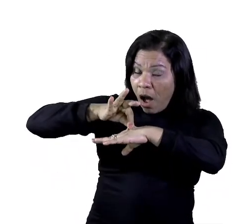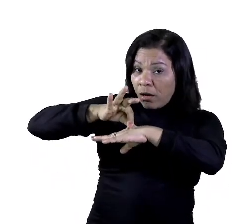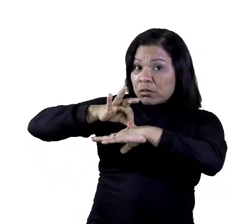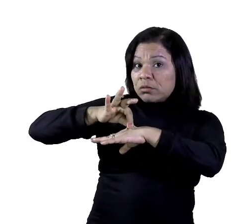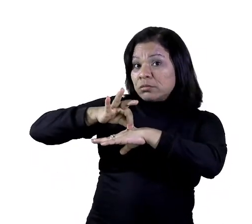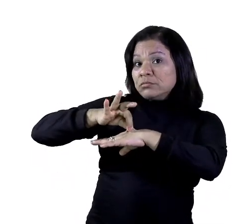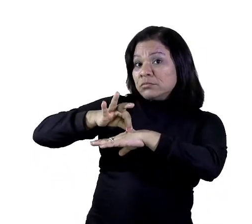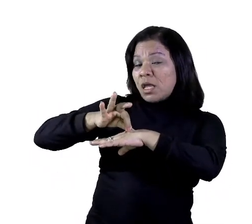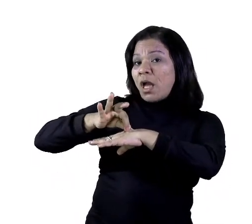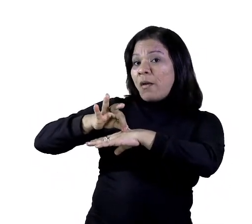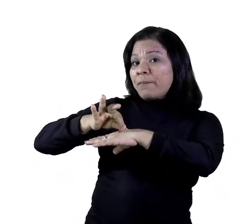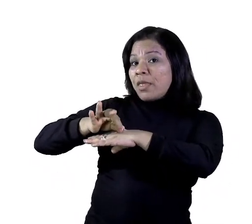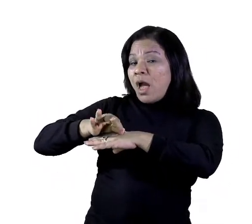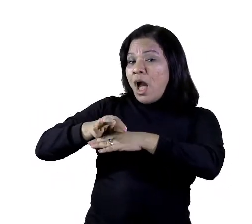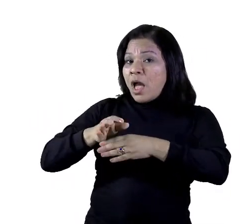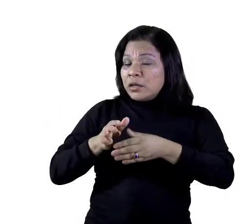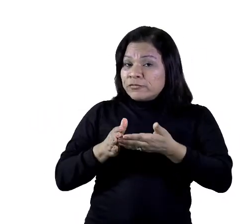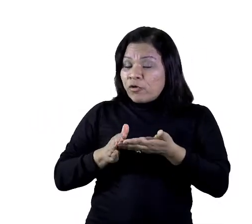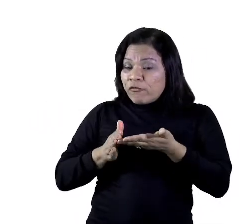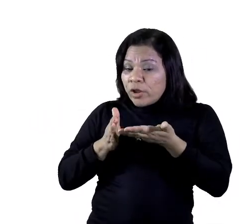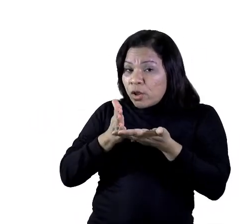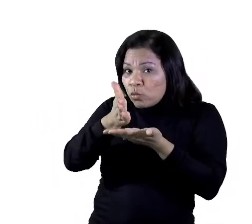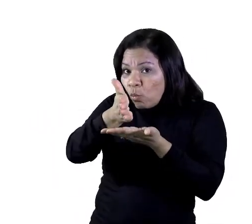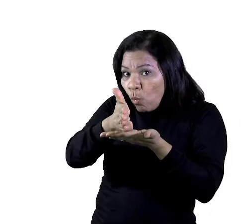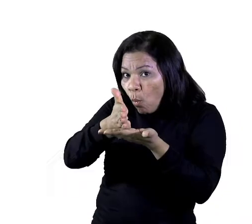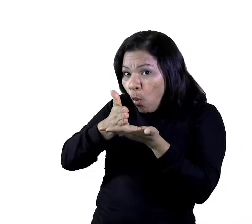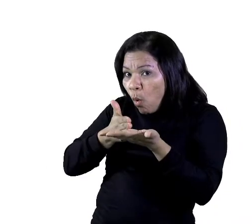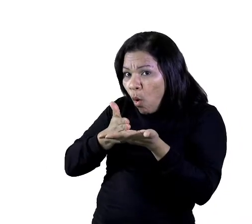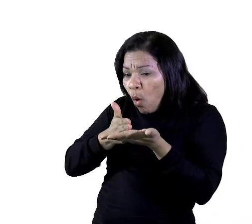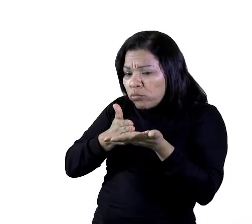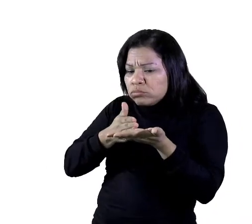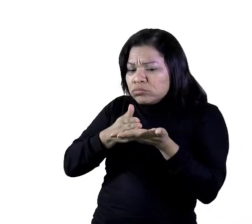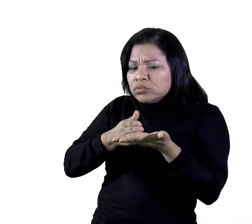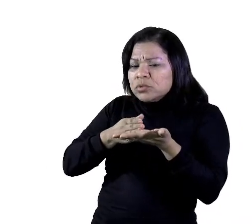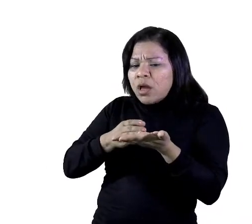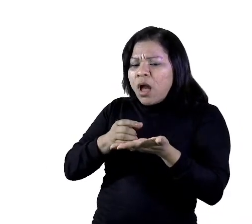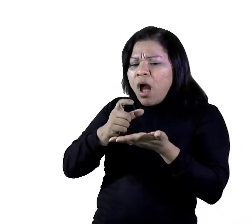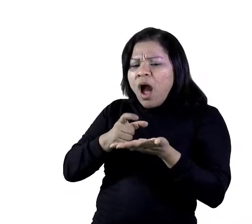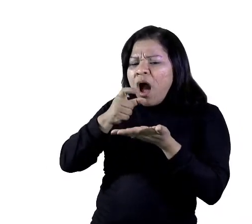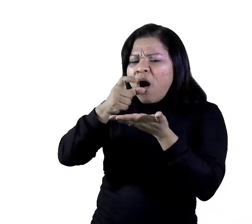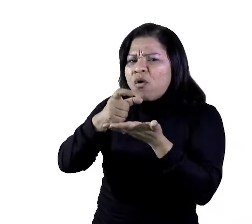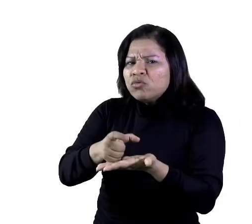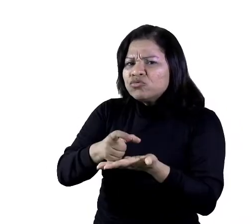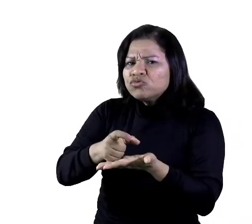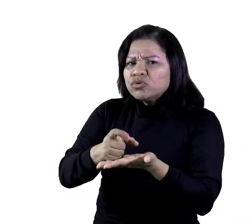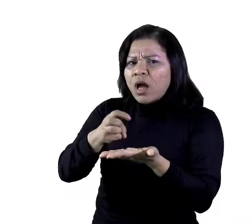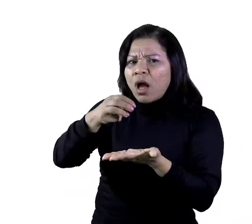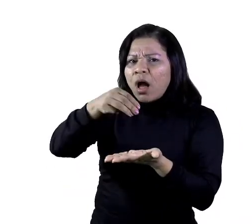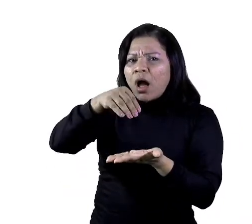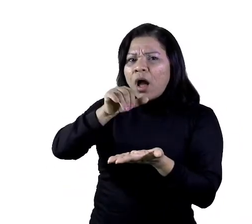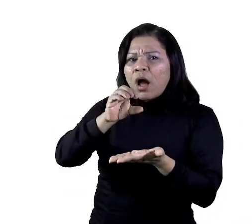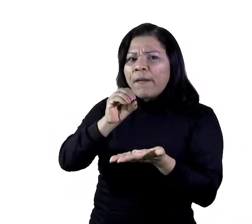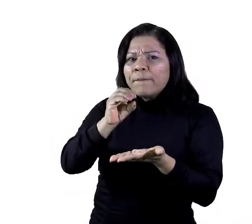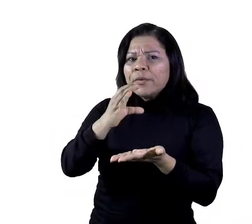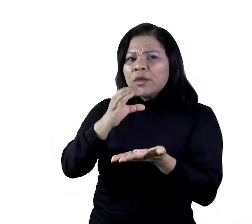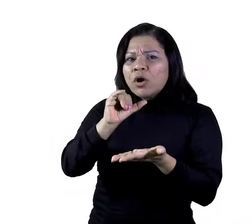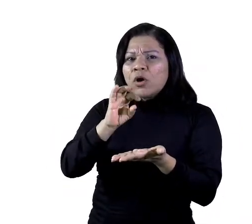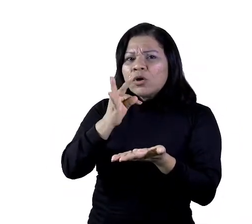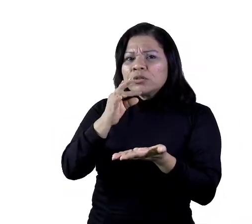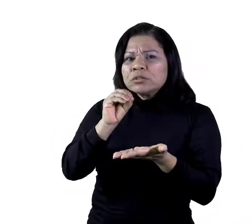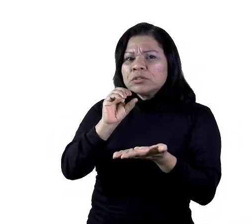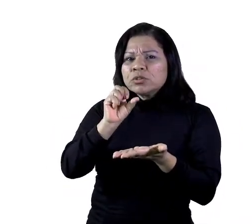um corte, é onde mostrou. Aonde está ali os miócitos, não é? Aonde está ali